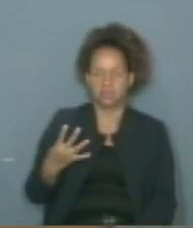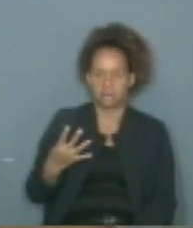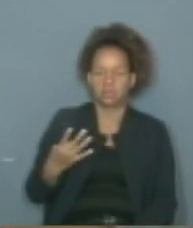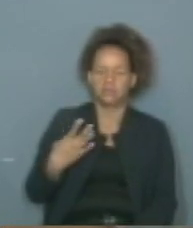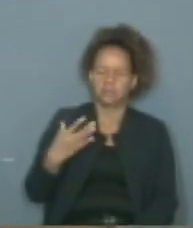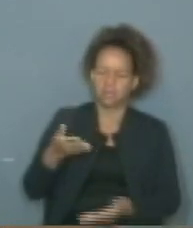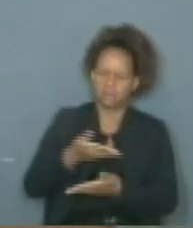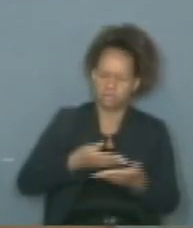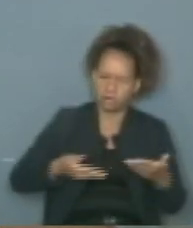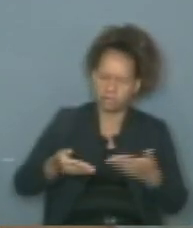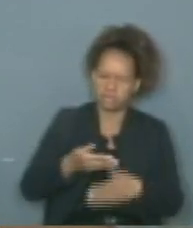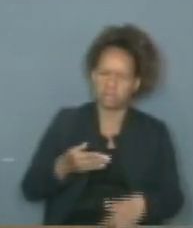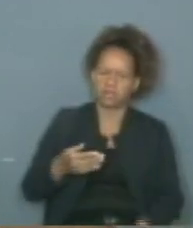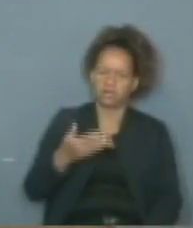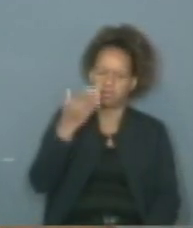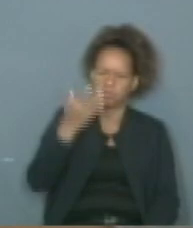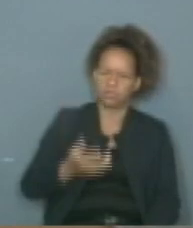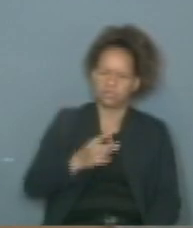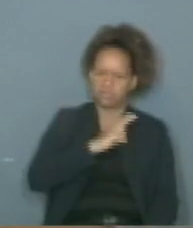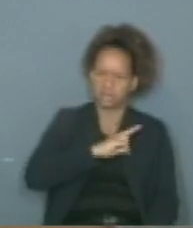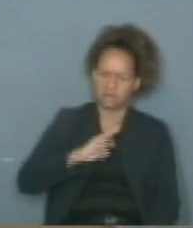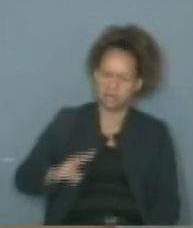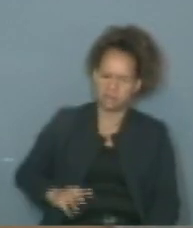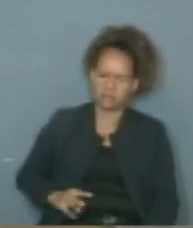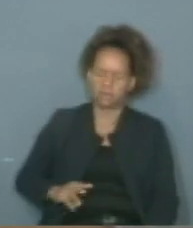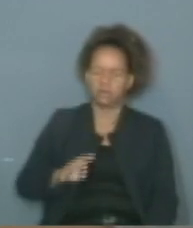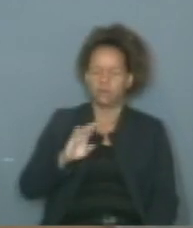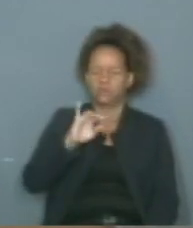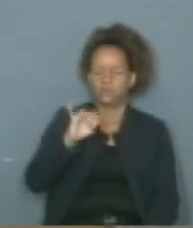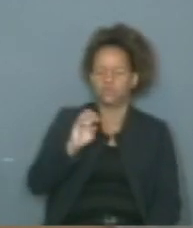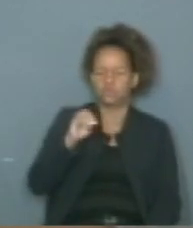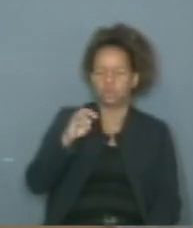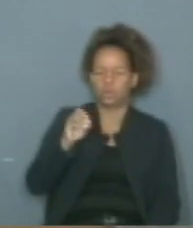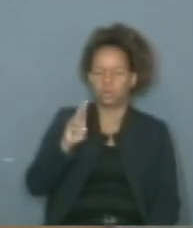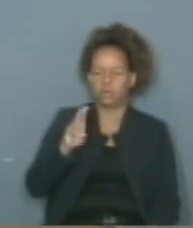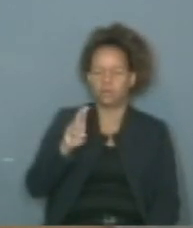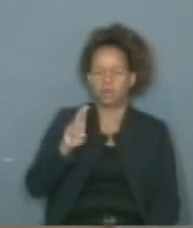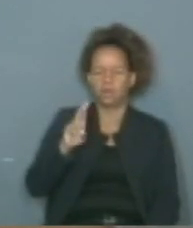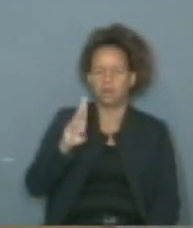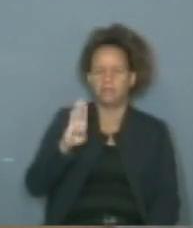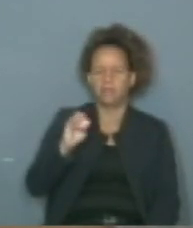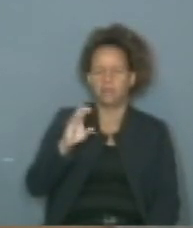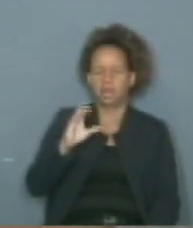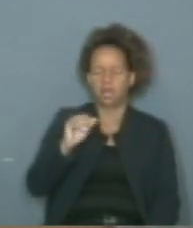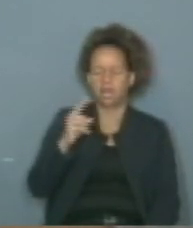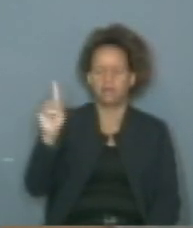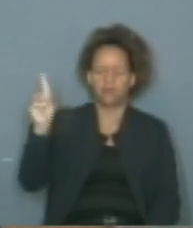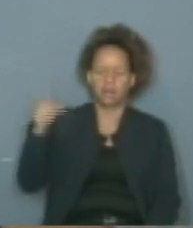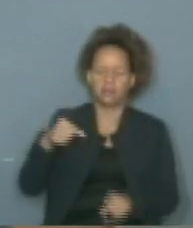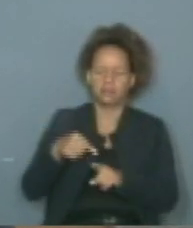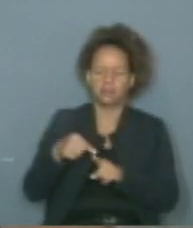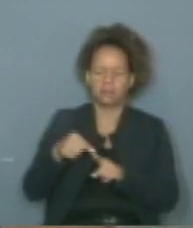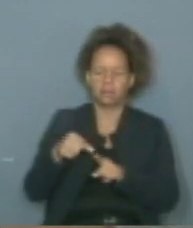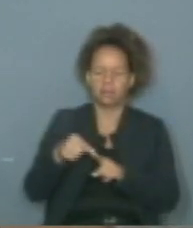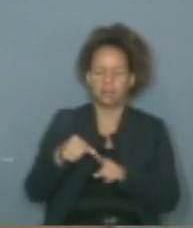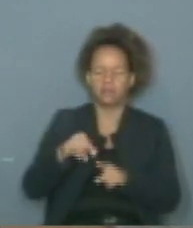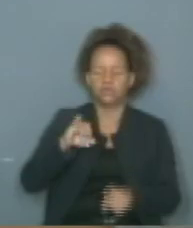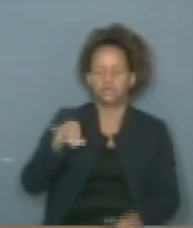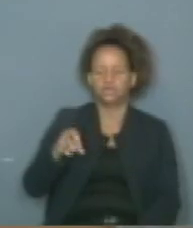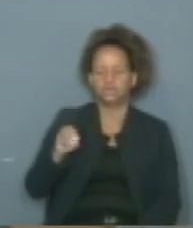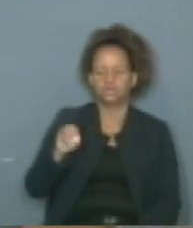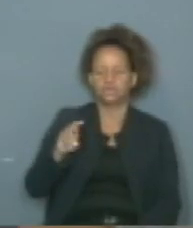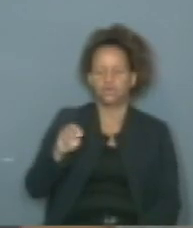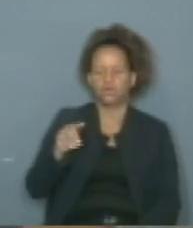tem o envolvimento do nobre vereador Júnior Bocão, que tem um envolvimento forte ali naquela área do